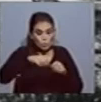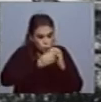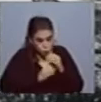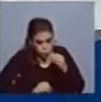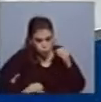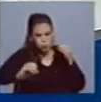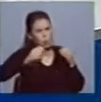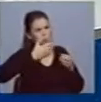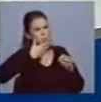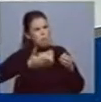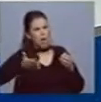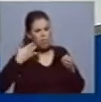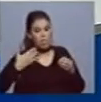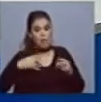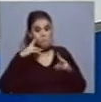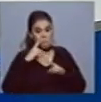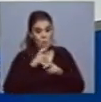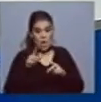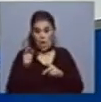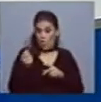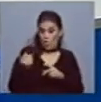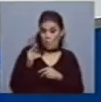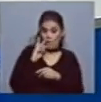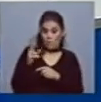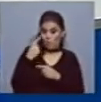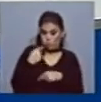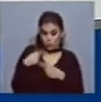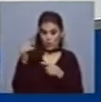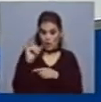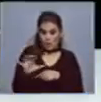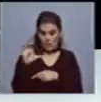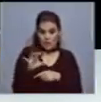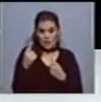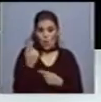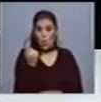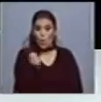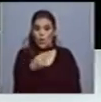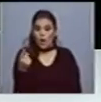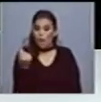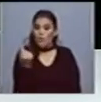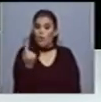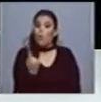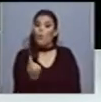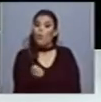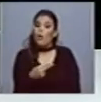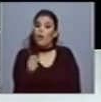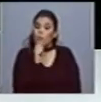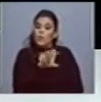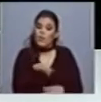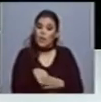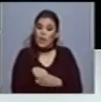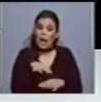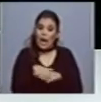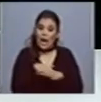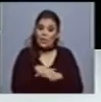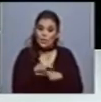monstruosa. Este detector que nós vimos há bocado custa 1 euro e pode ser implementado em redes de 1